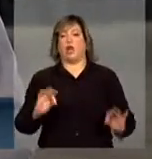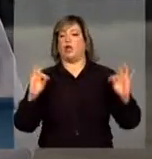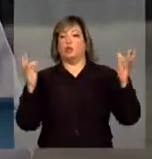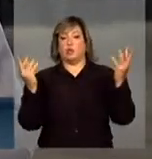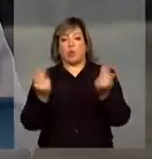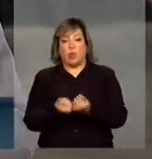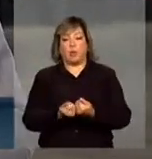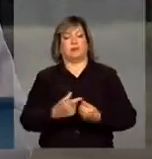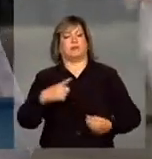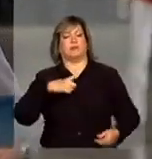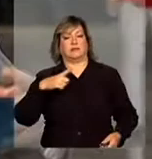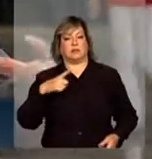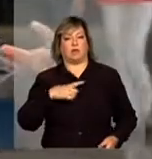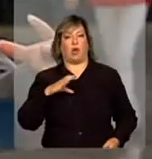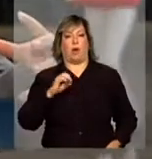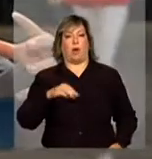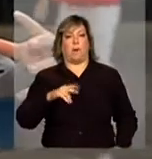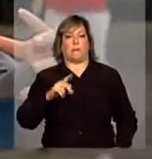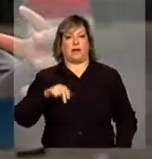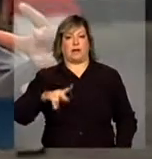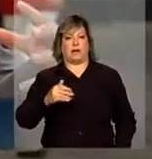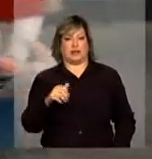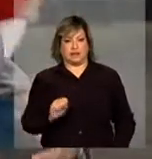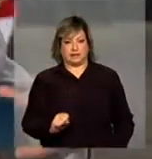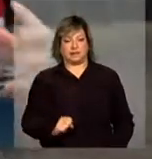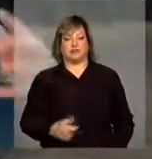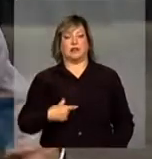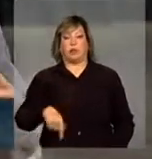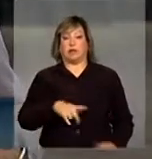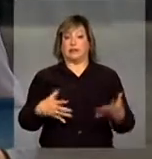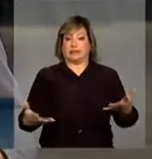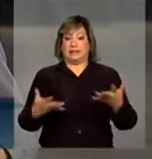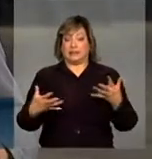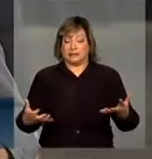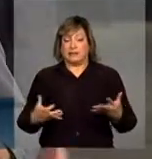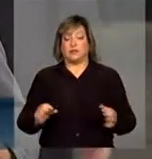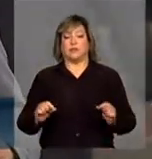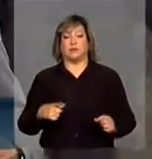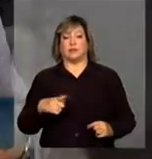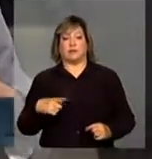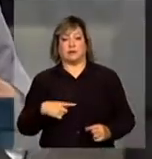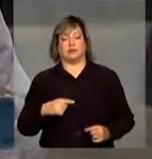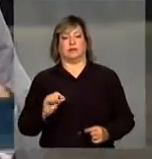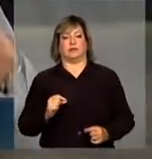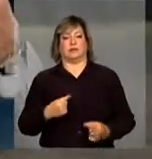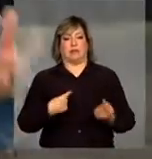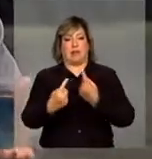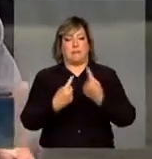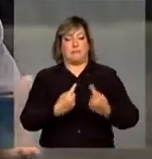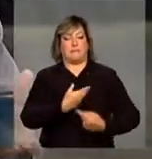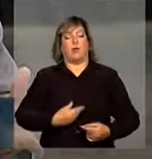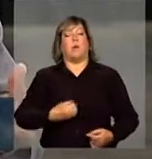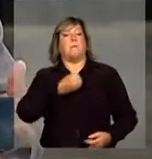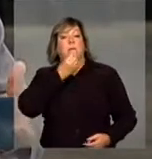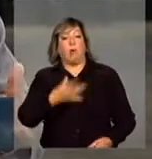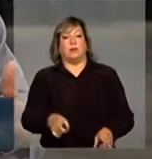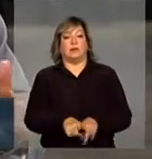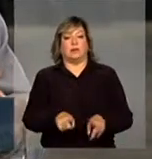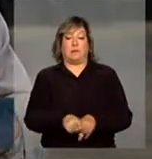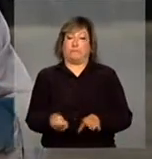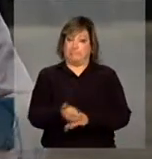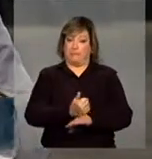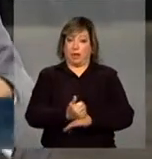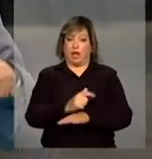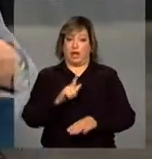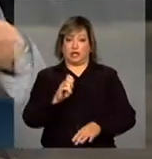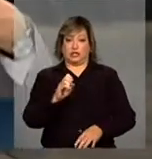docas. Nós queremos os portos públicos eficientes também. Além de melhorar a gestão,